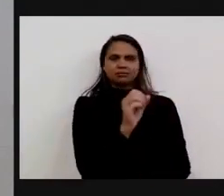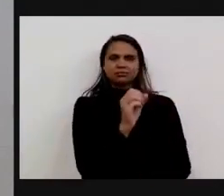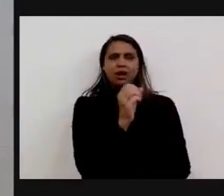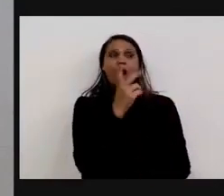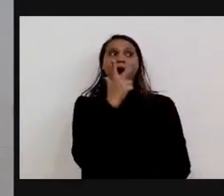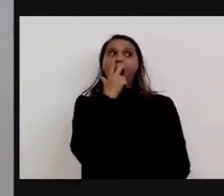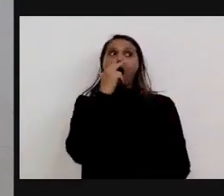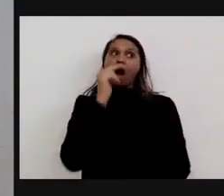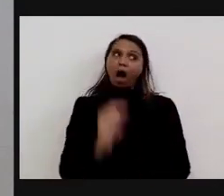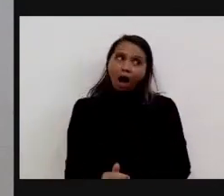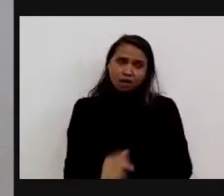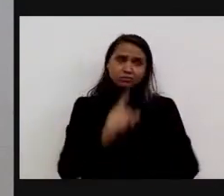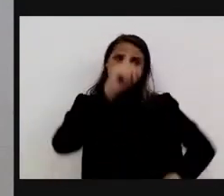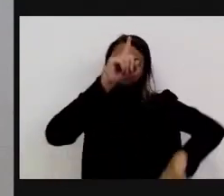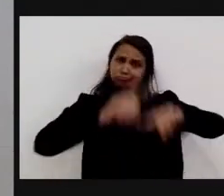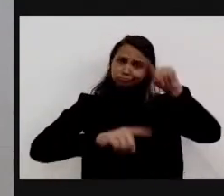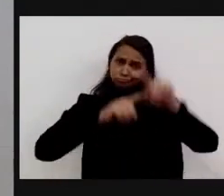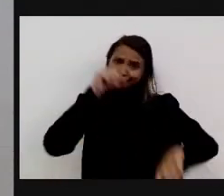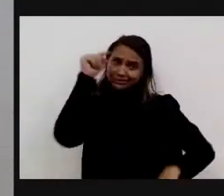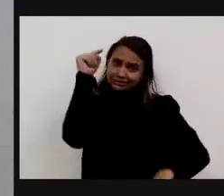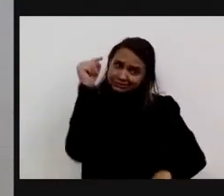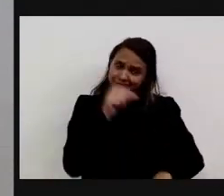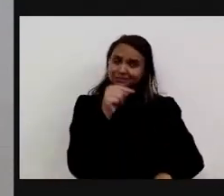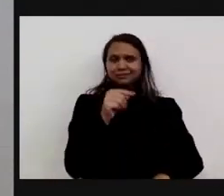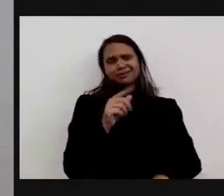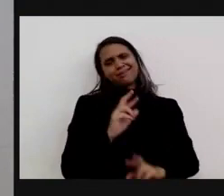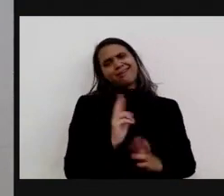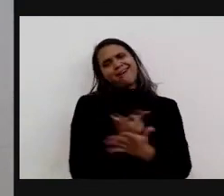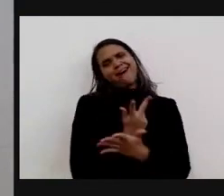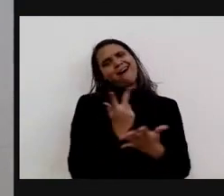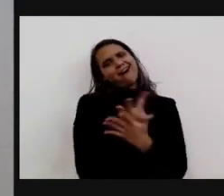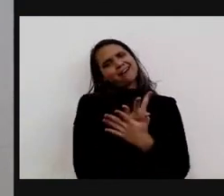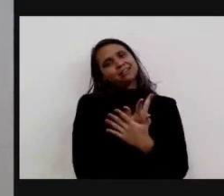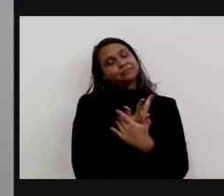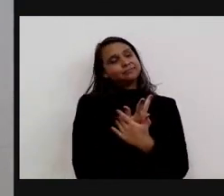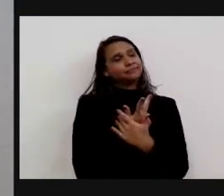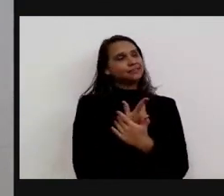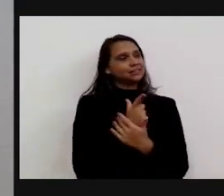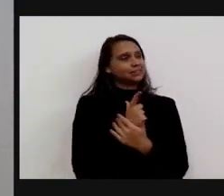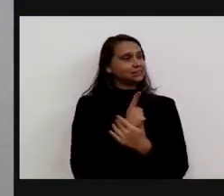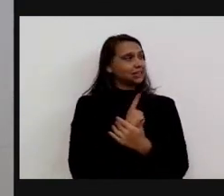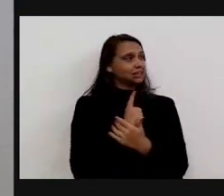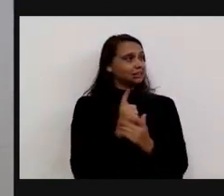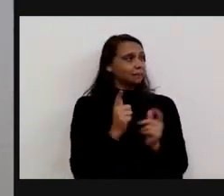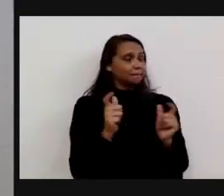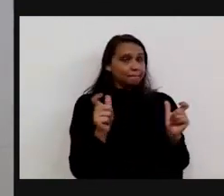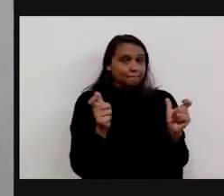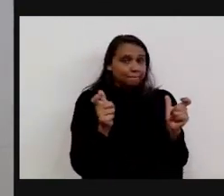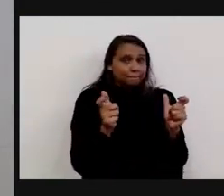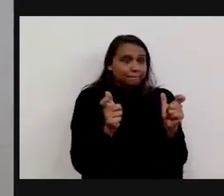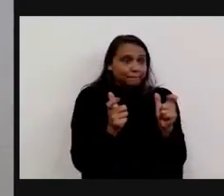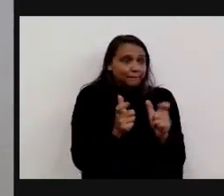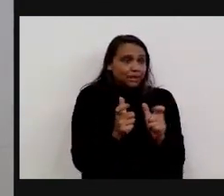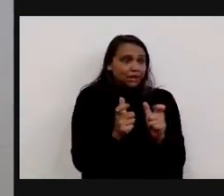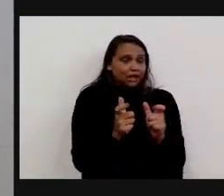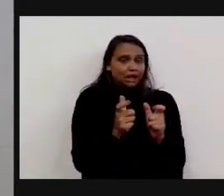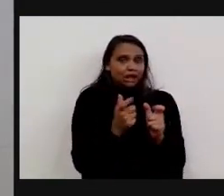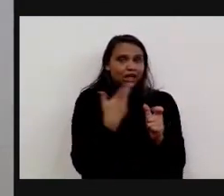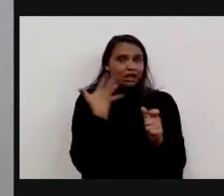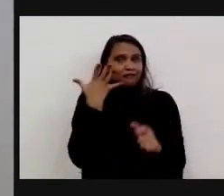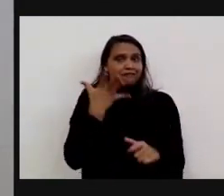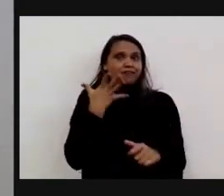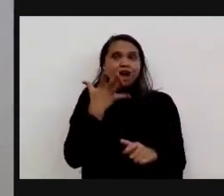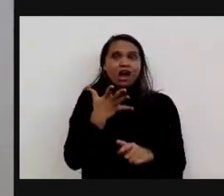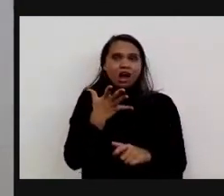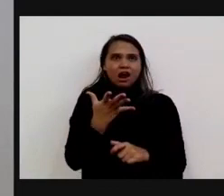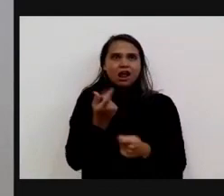a ferramenta seja errada né tem tanta coisa a Luana só nessa pequena fala que ela trouxe tantas por exemplo que